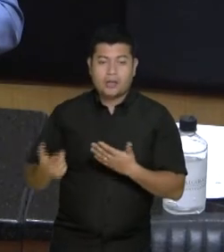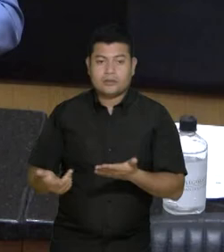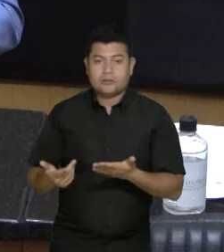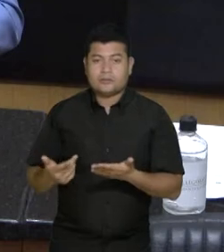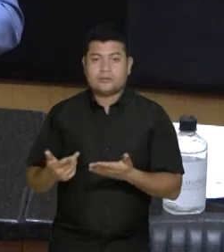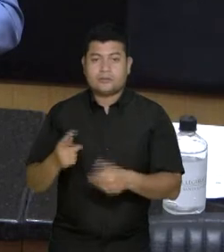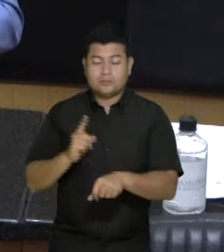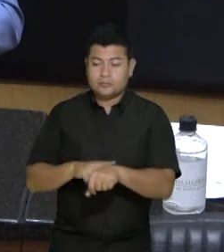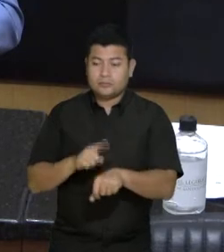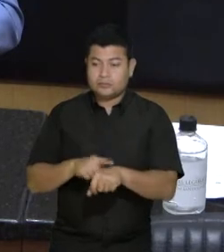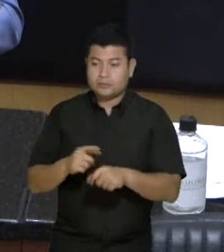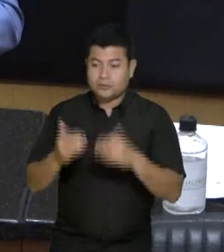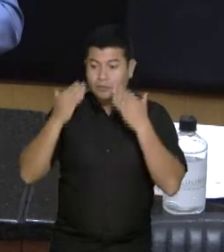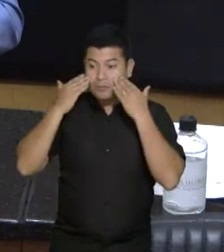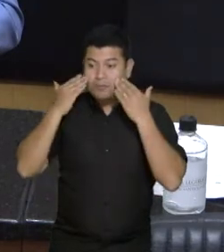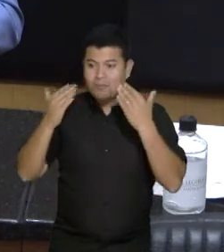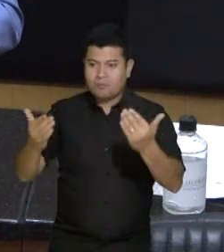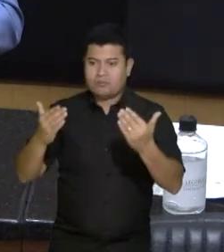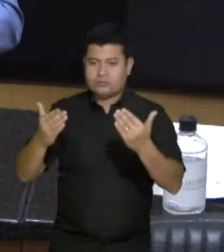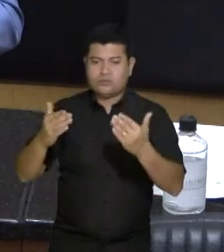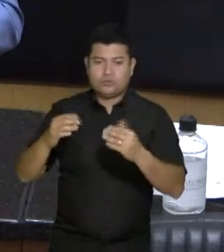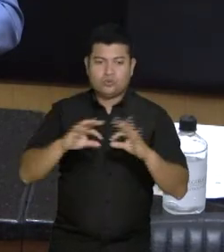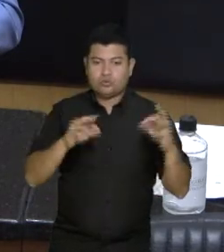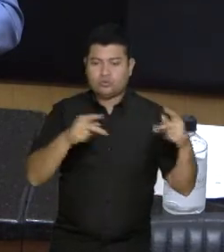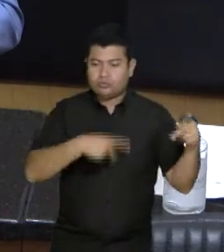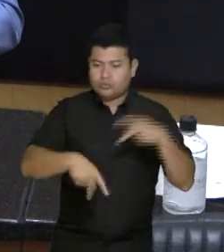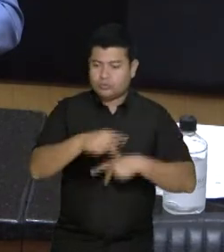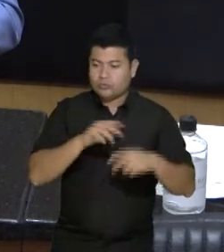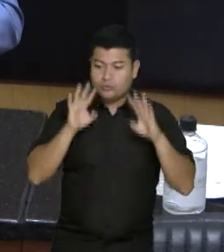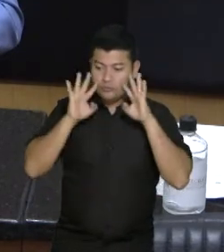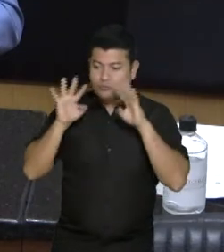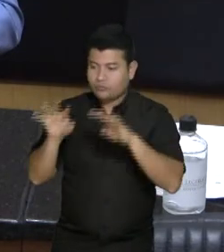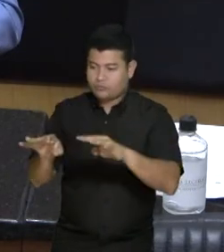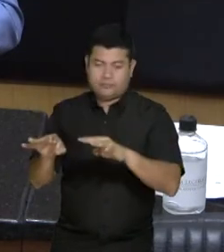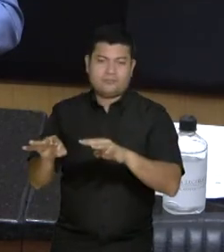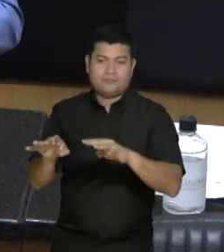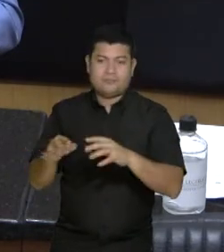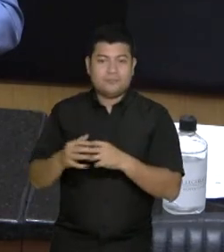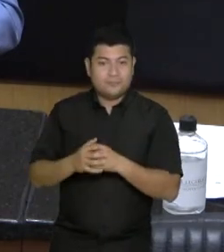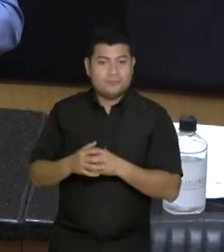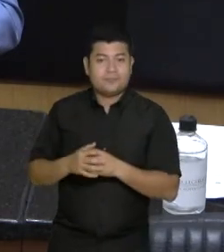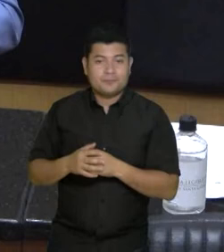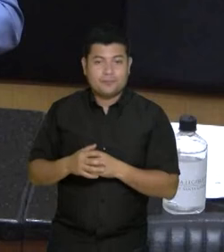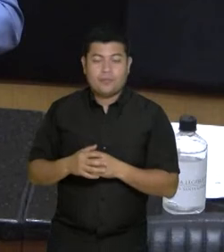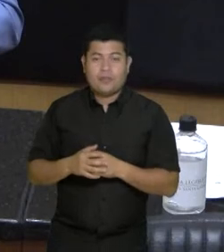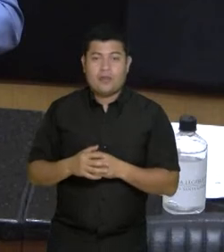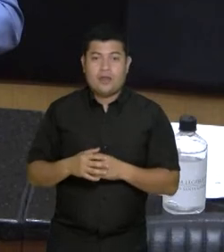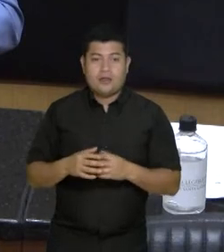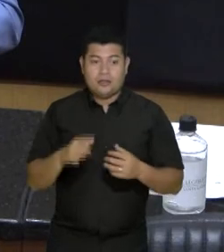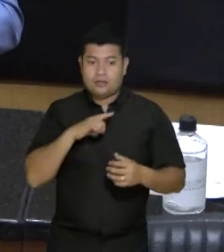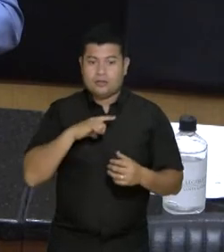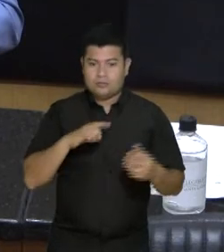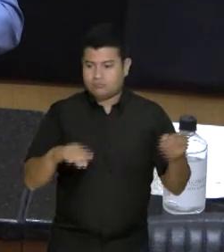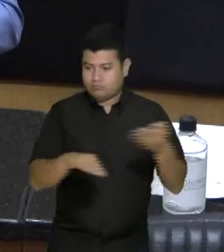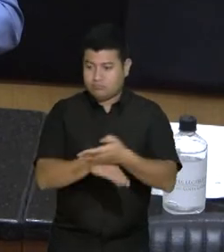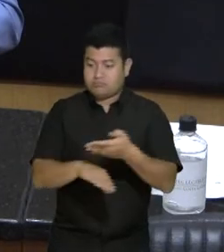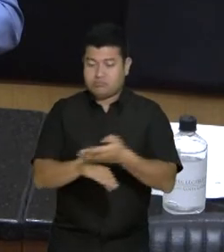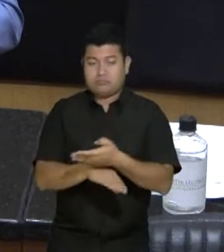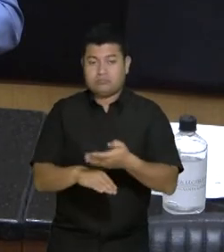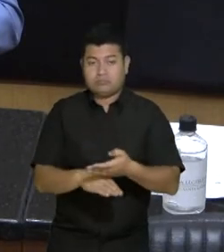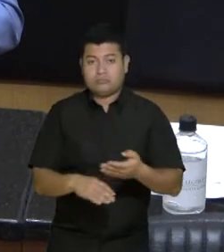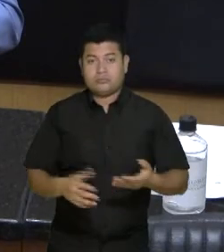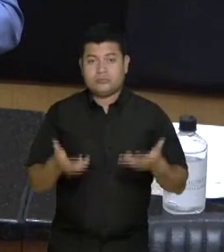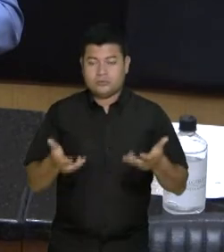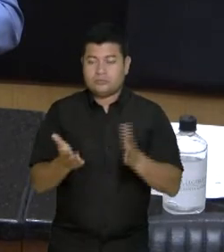essas exposições, e esse é um público que vai mesmo, né, um público que participa, e eu quero mais uma vez parabenizar